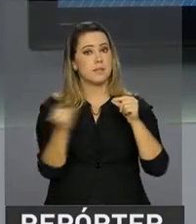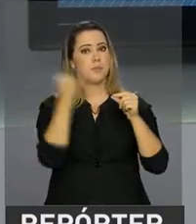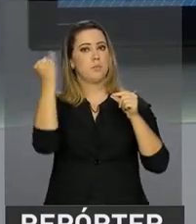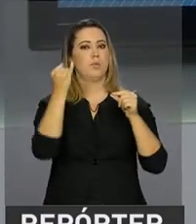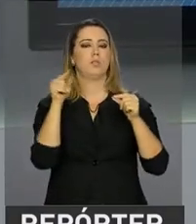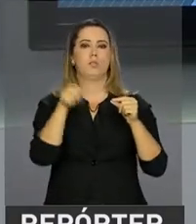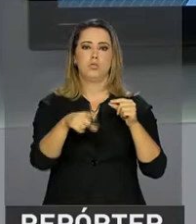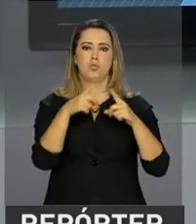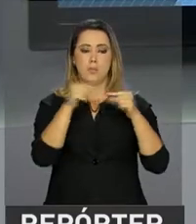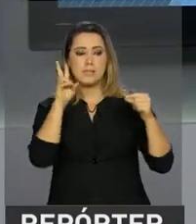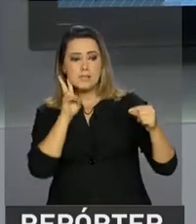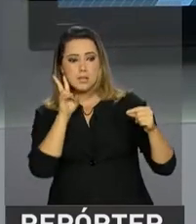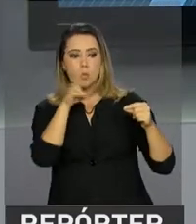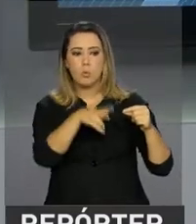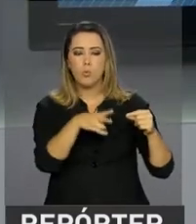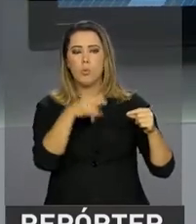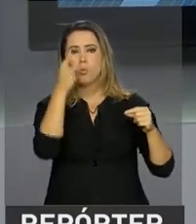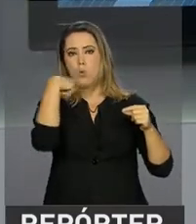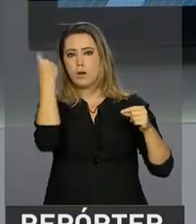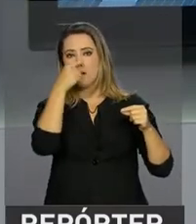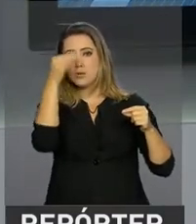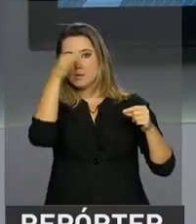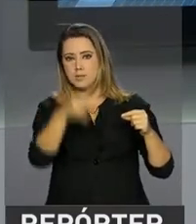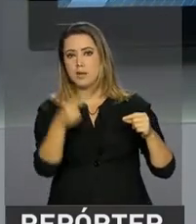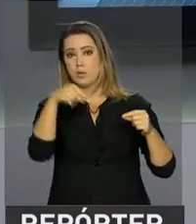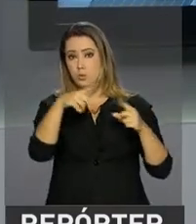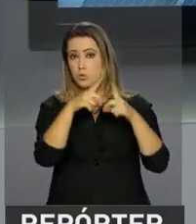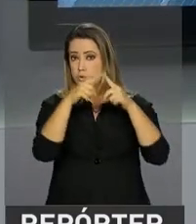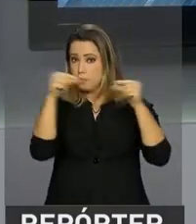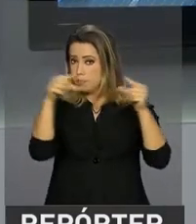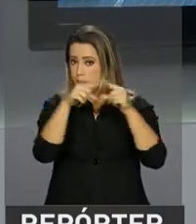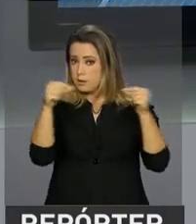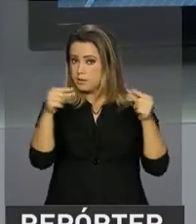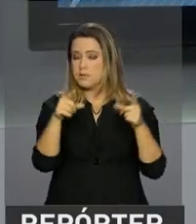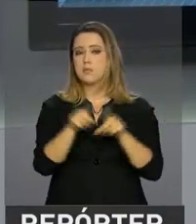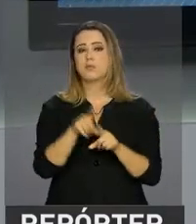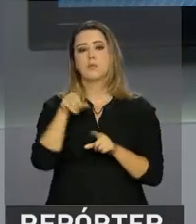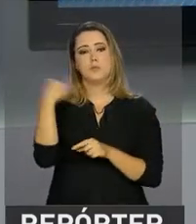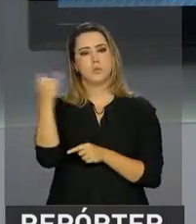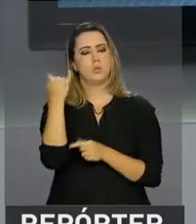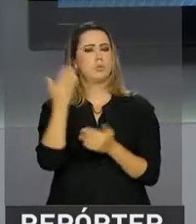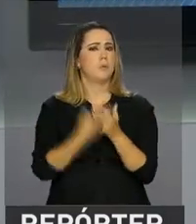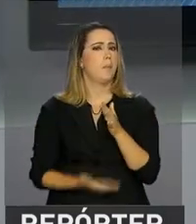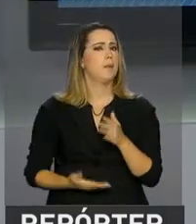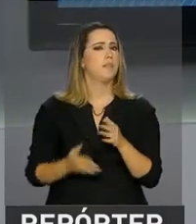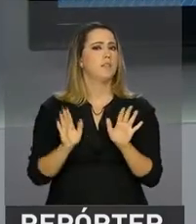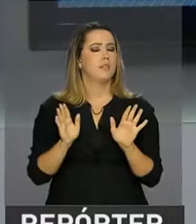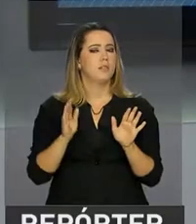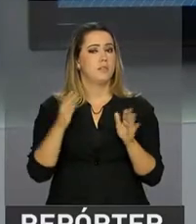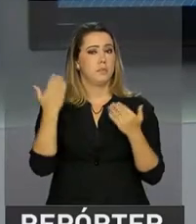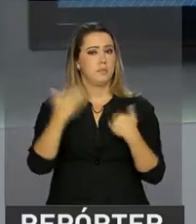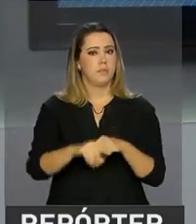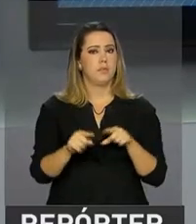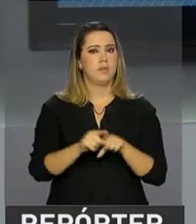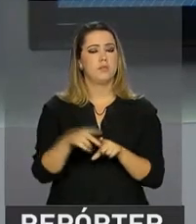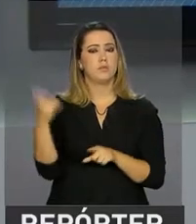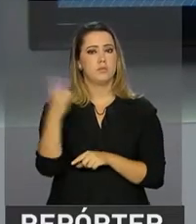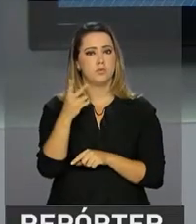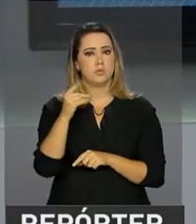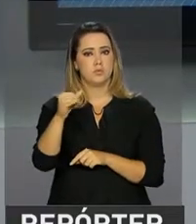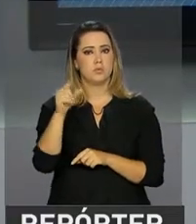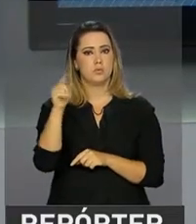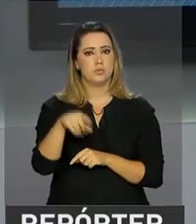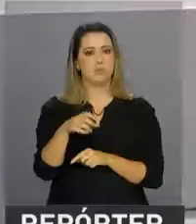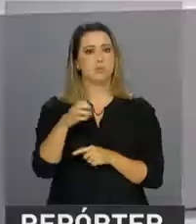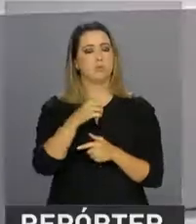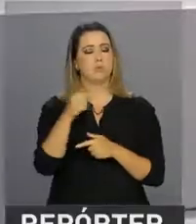não da sociedade é importante que você faça esse ajuste para não perder a prova o segundo dia de provas do enem será 12 de